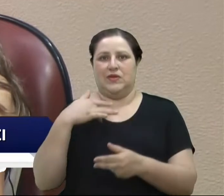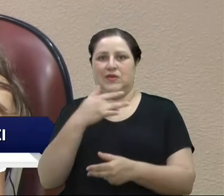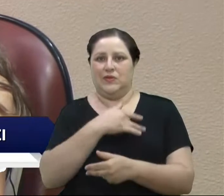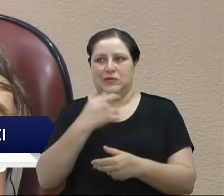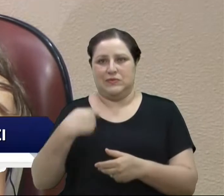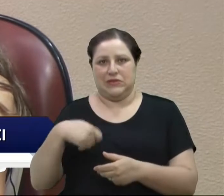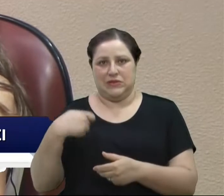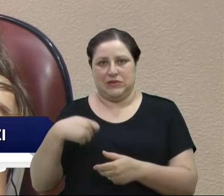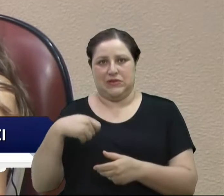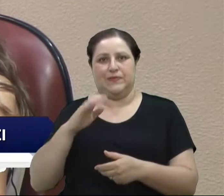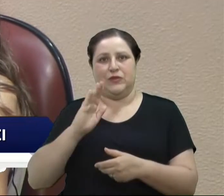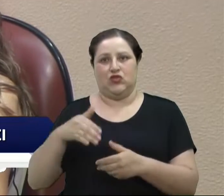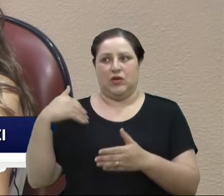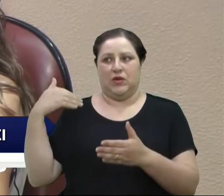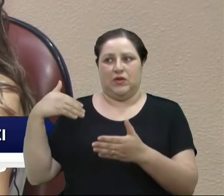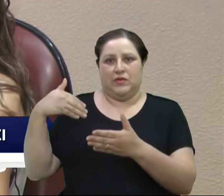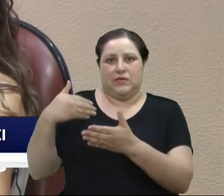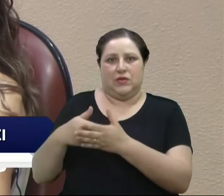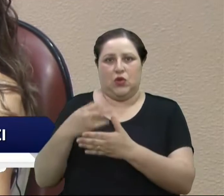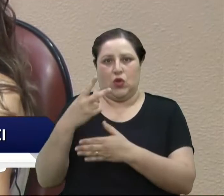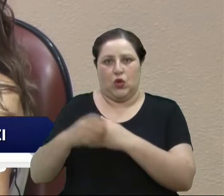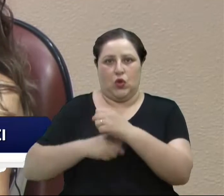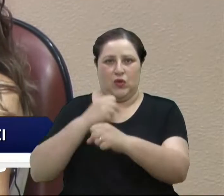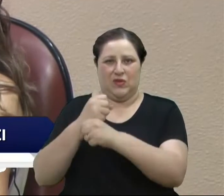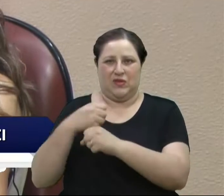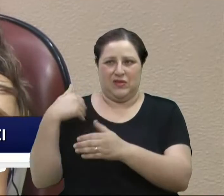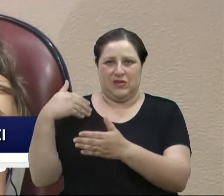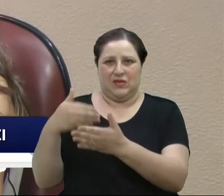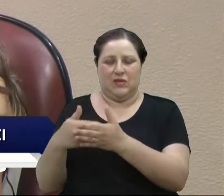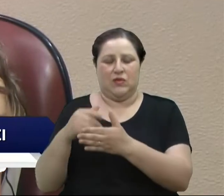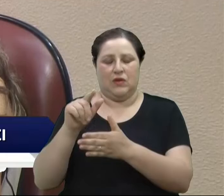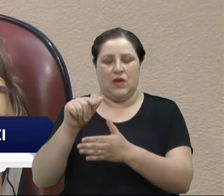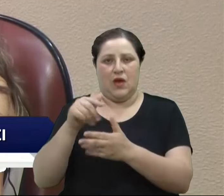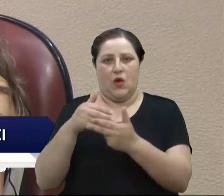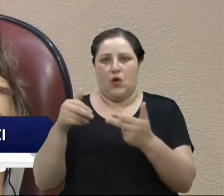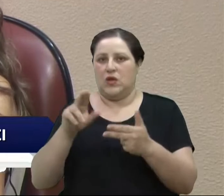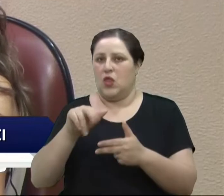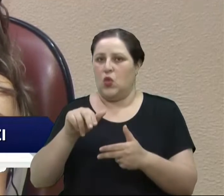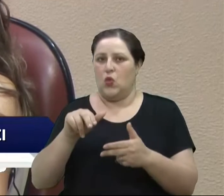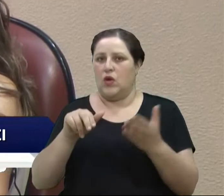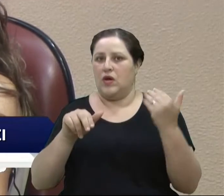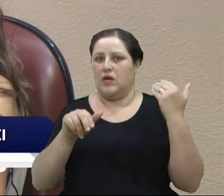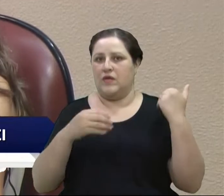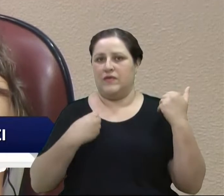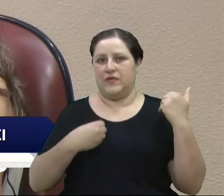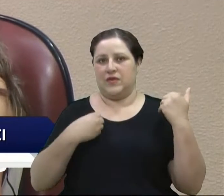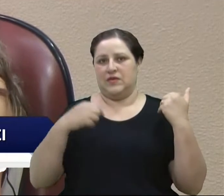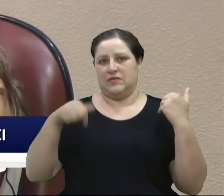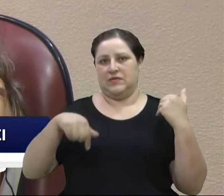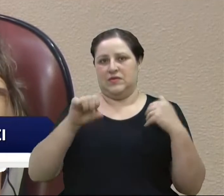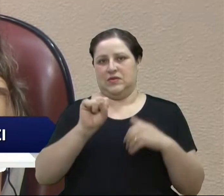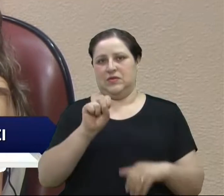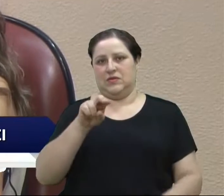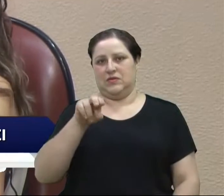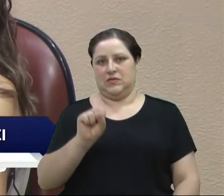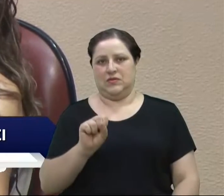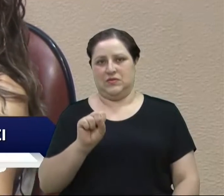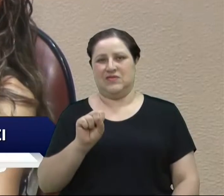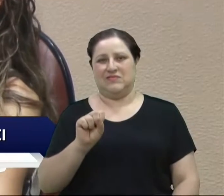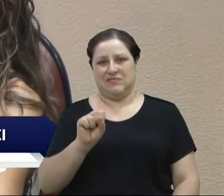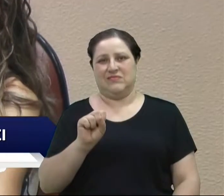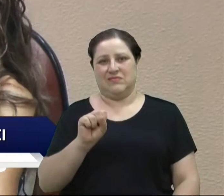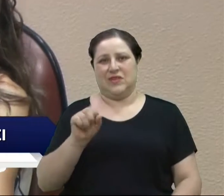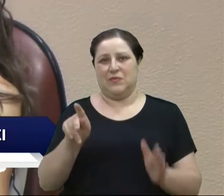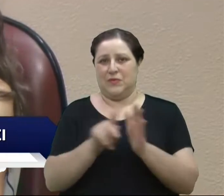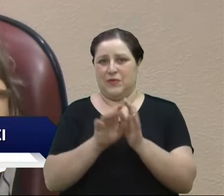nos dois últimos anos uma atipicidade nunca vista na história do sistema público de saúde, que foi a